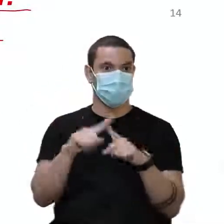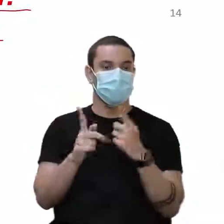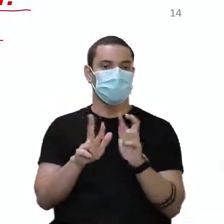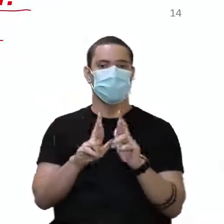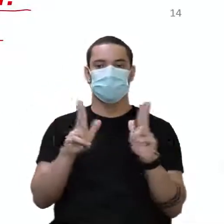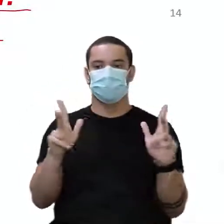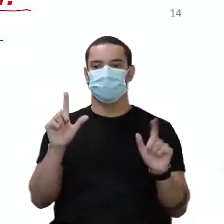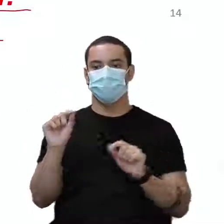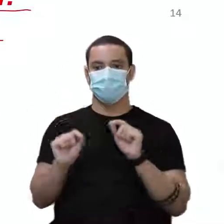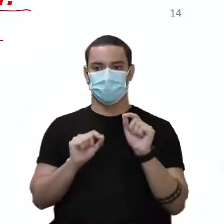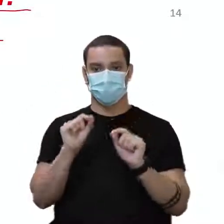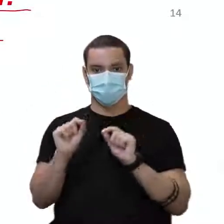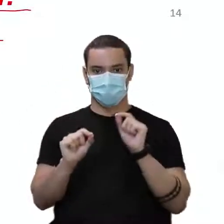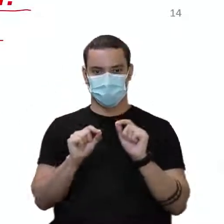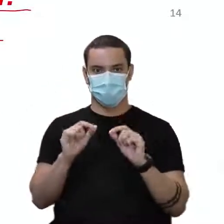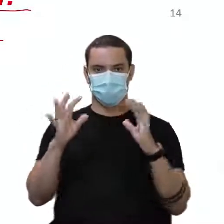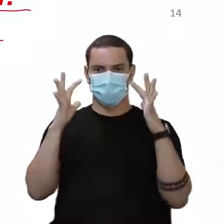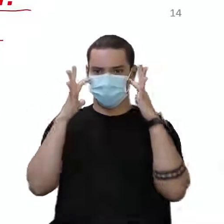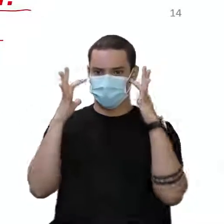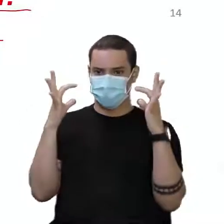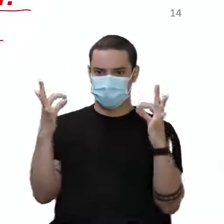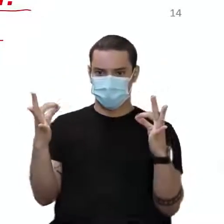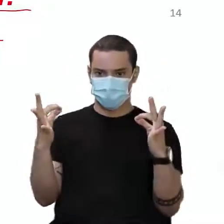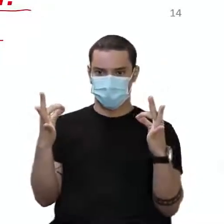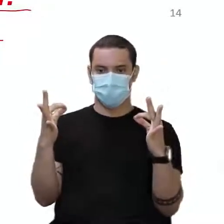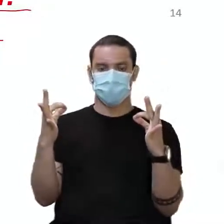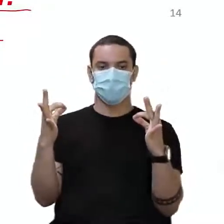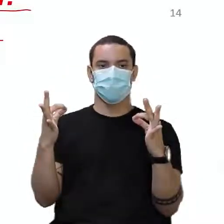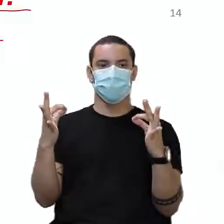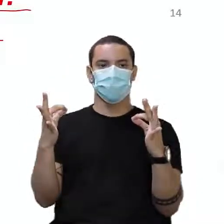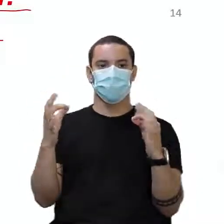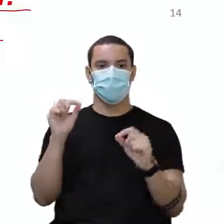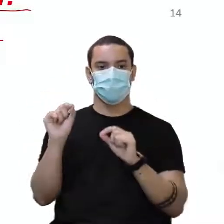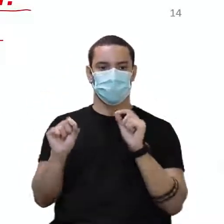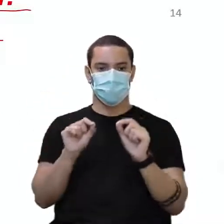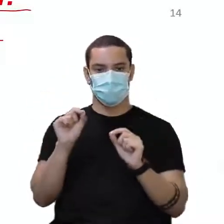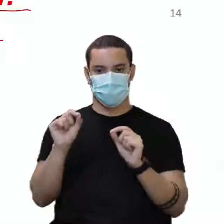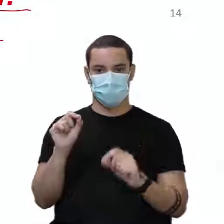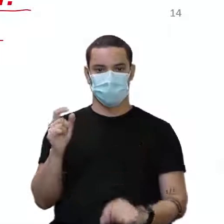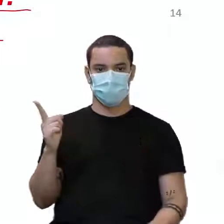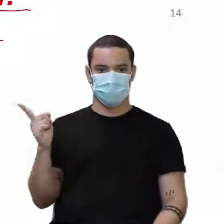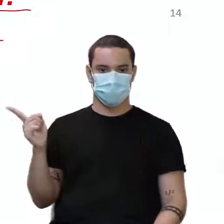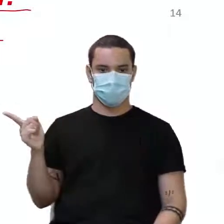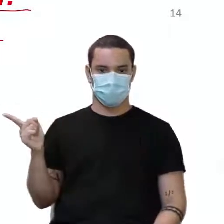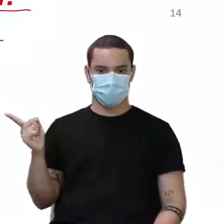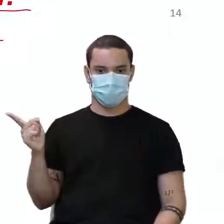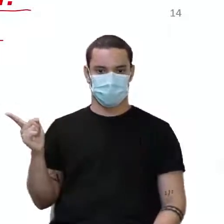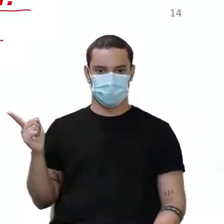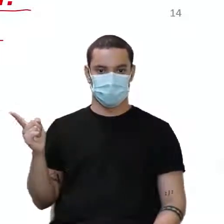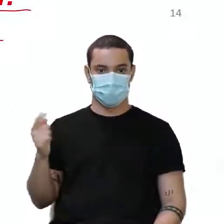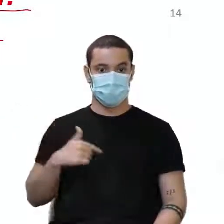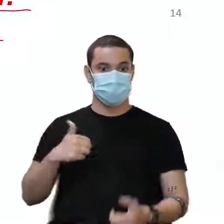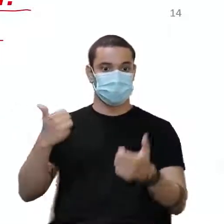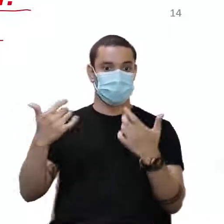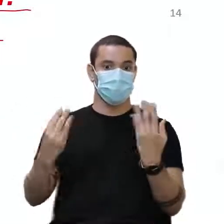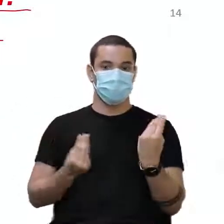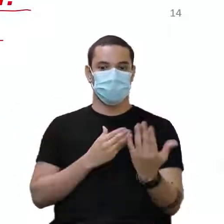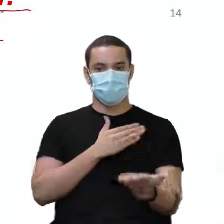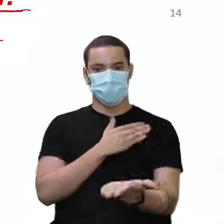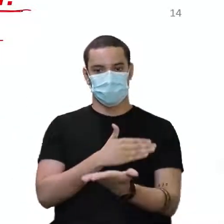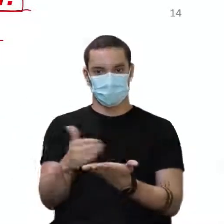aqui, presta bem atenção, a diferença é que no since eu falo quando algo